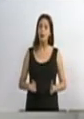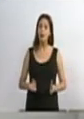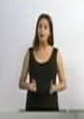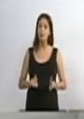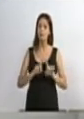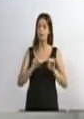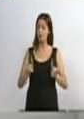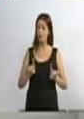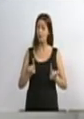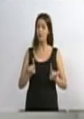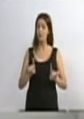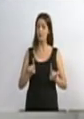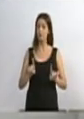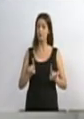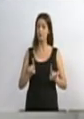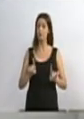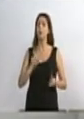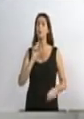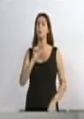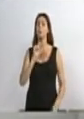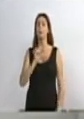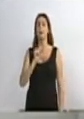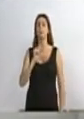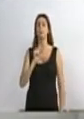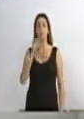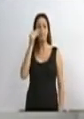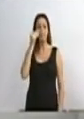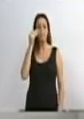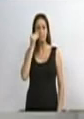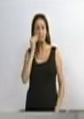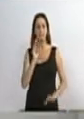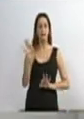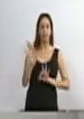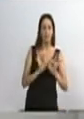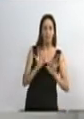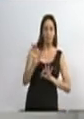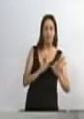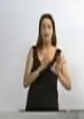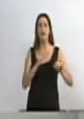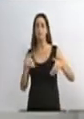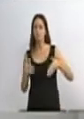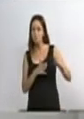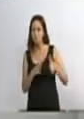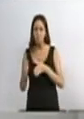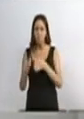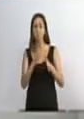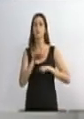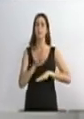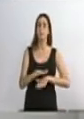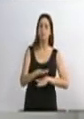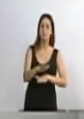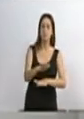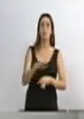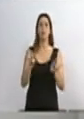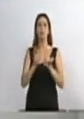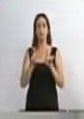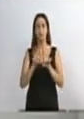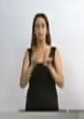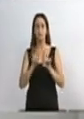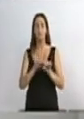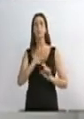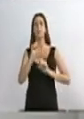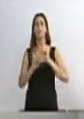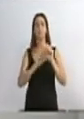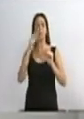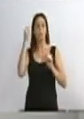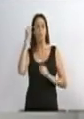lá, senhores, tentando dirigir as manifestações, tentando se apropriar do